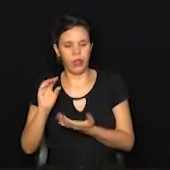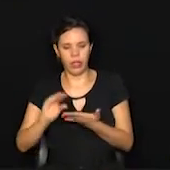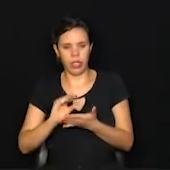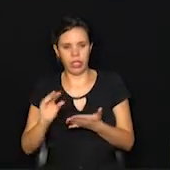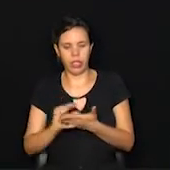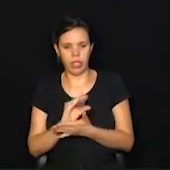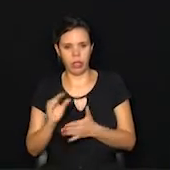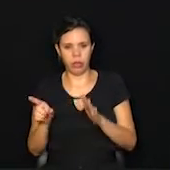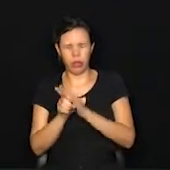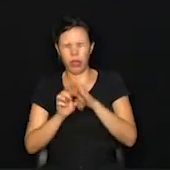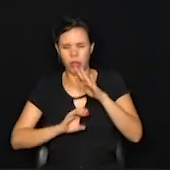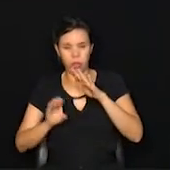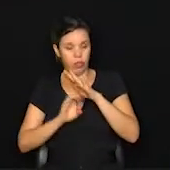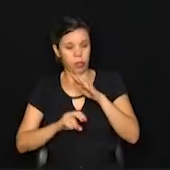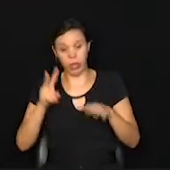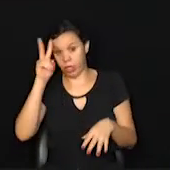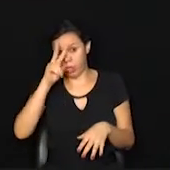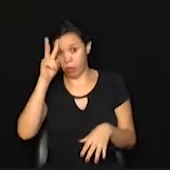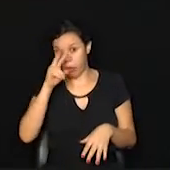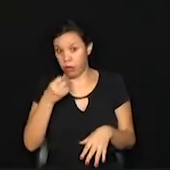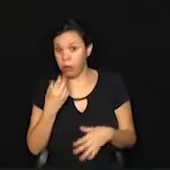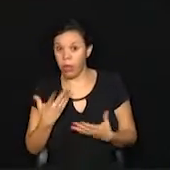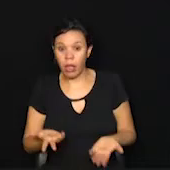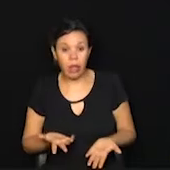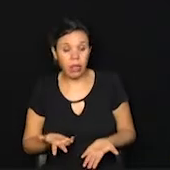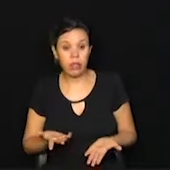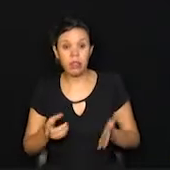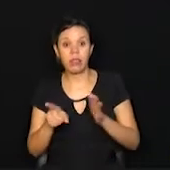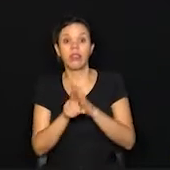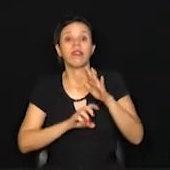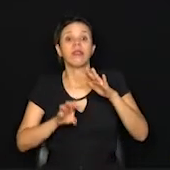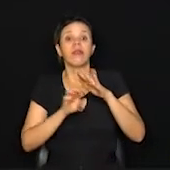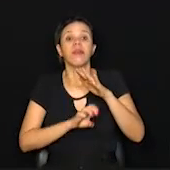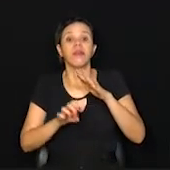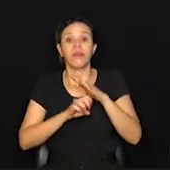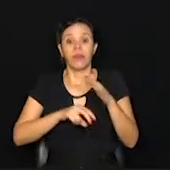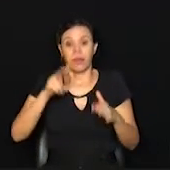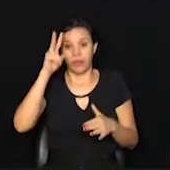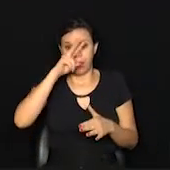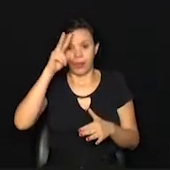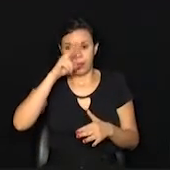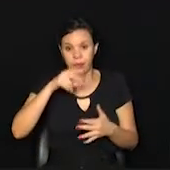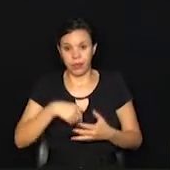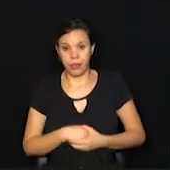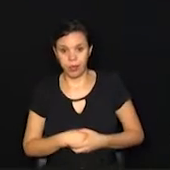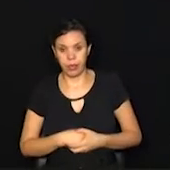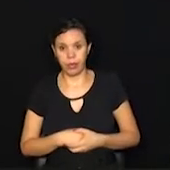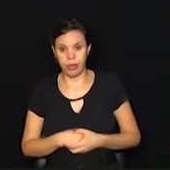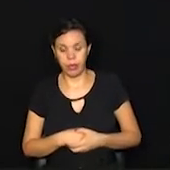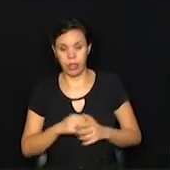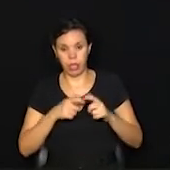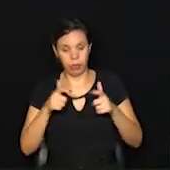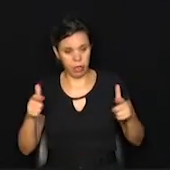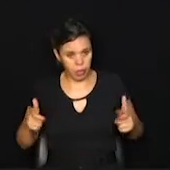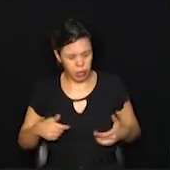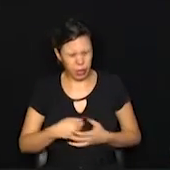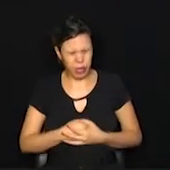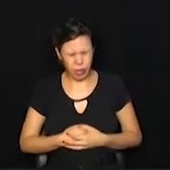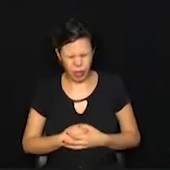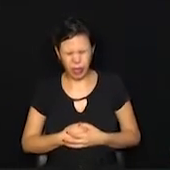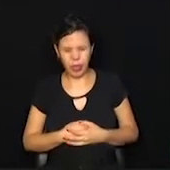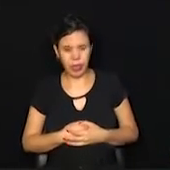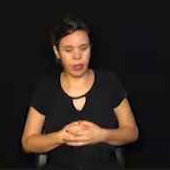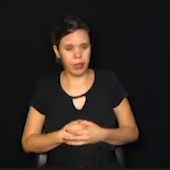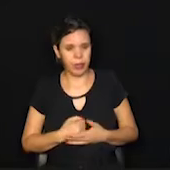empresários É bom lembrar disso o empresariado o capitalista brasileiro e em sua grande maioria